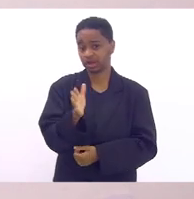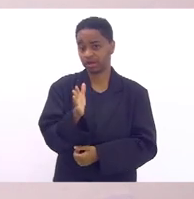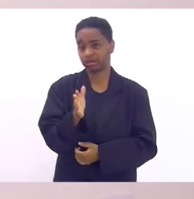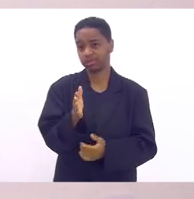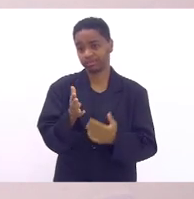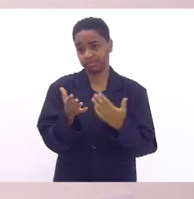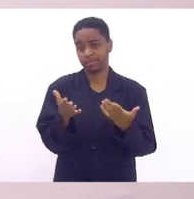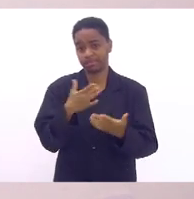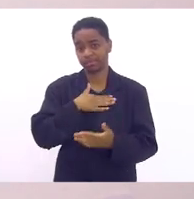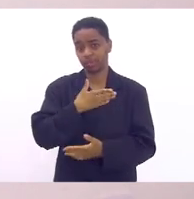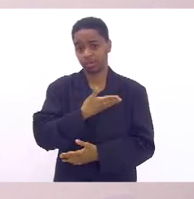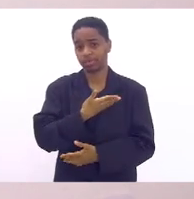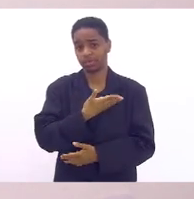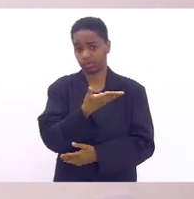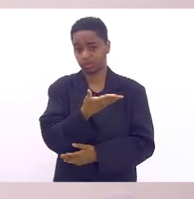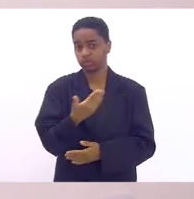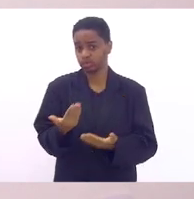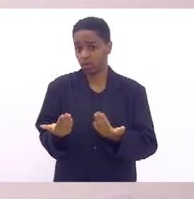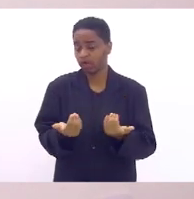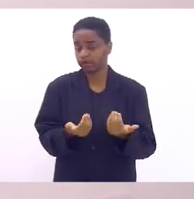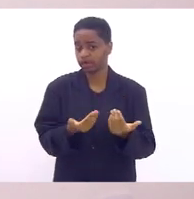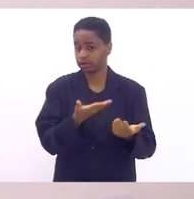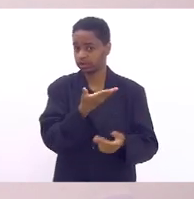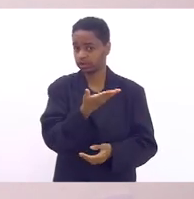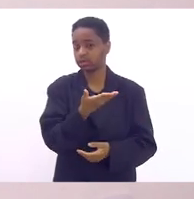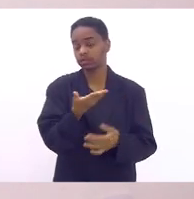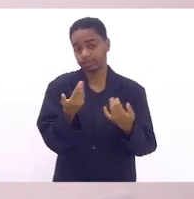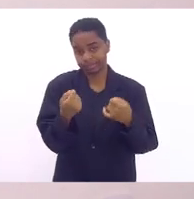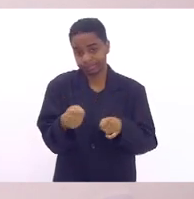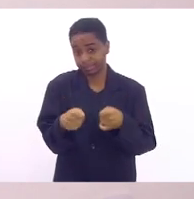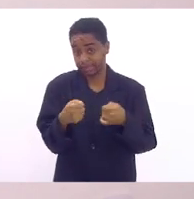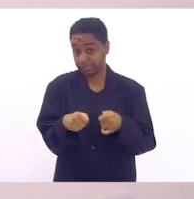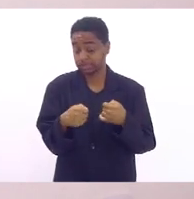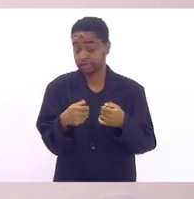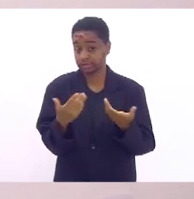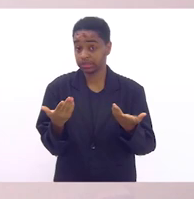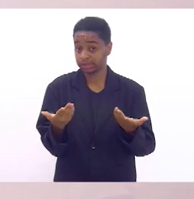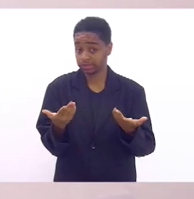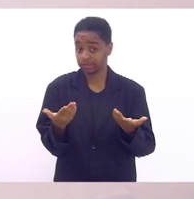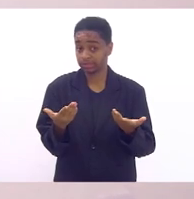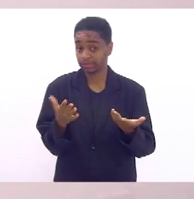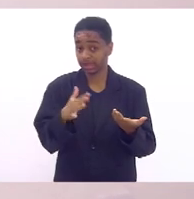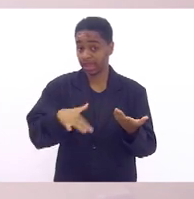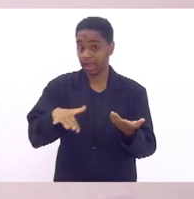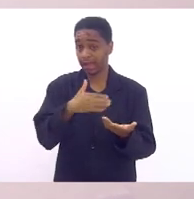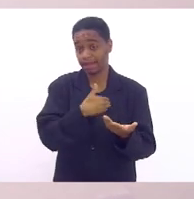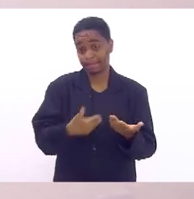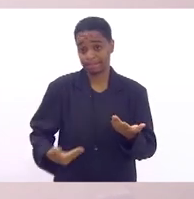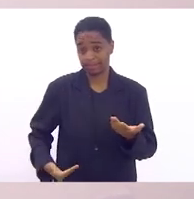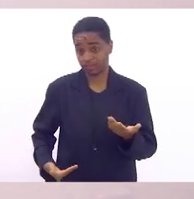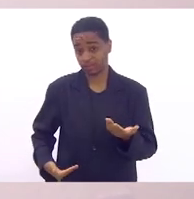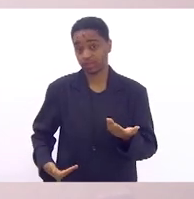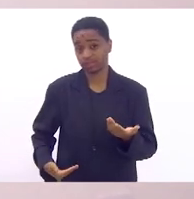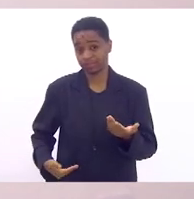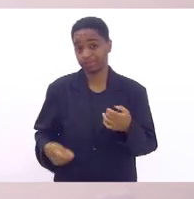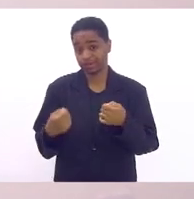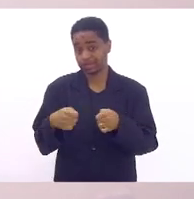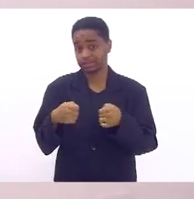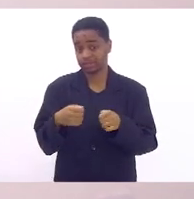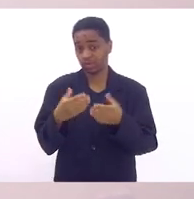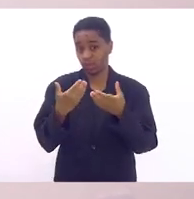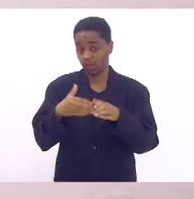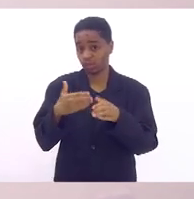é um querido amigo meu é o cassulinha lá então é claro que é serviço público não existe sem gente a gente precisa